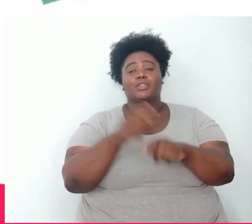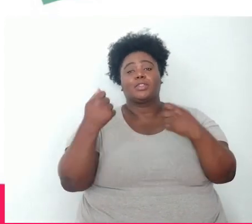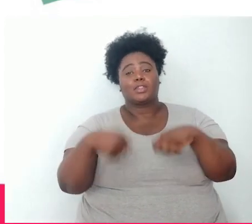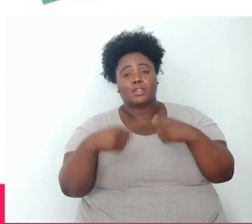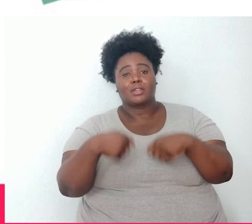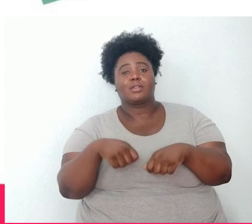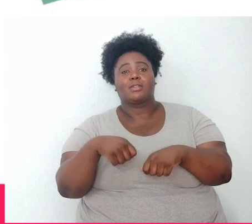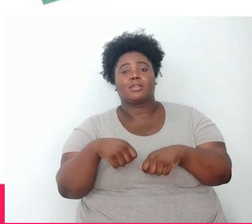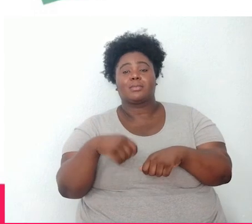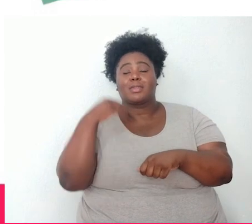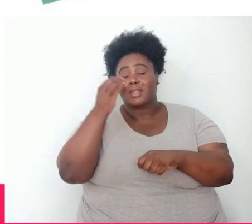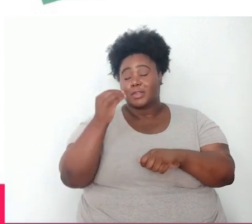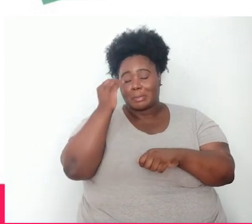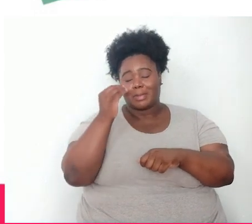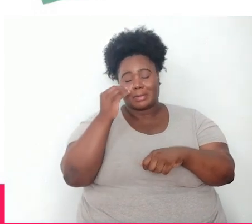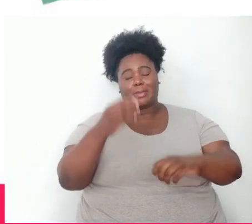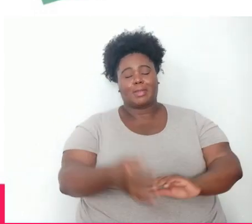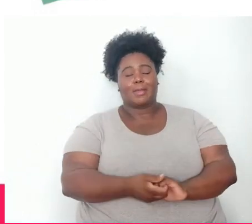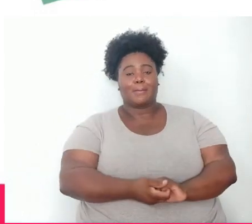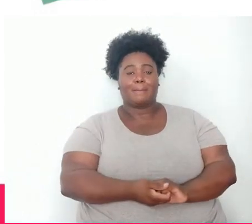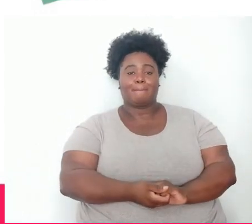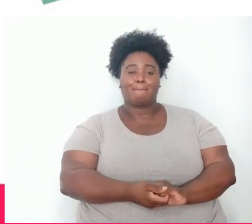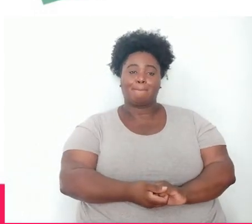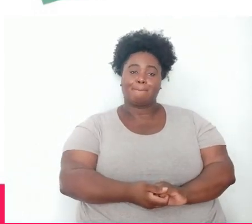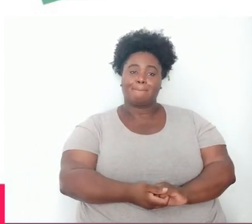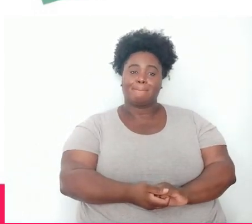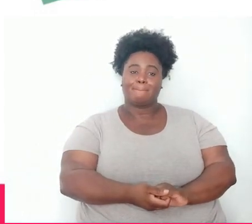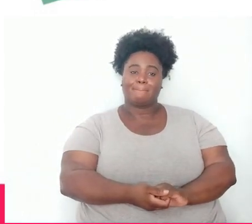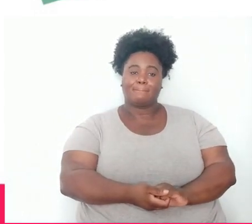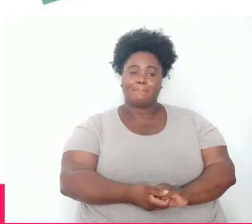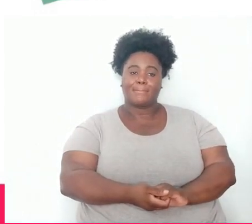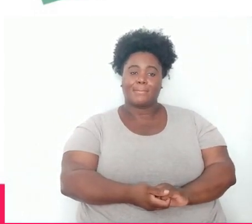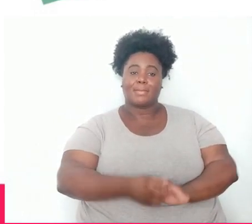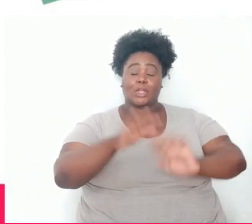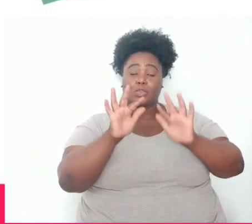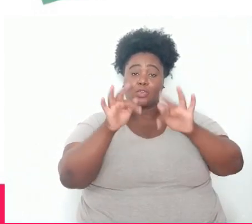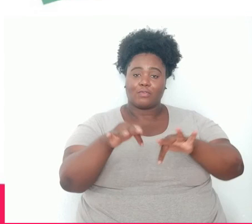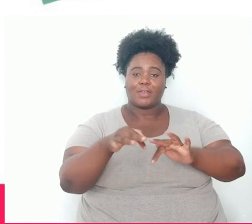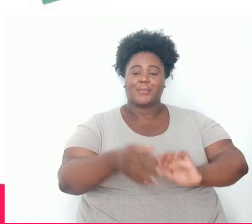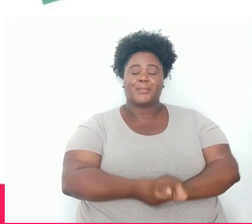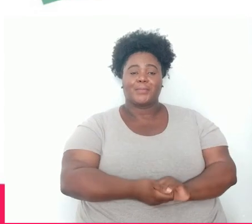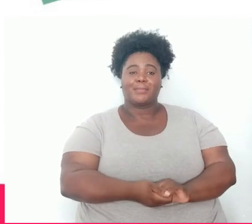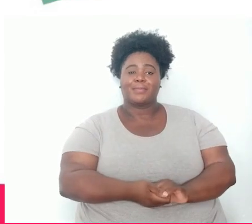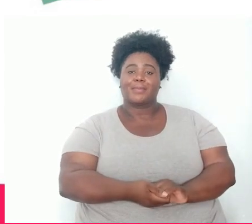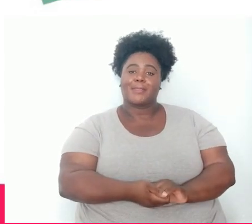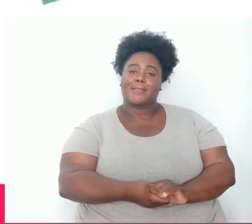que precisam, né, de ser experimentados na sua finalidade,